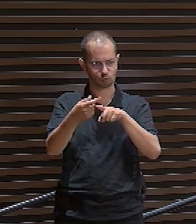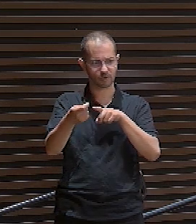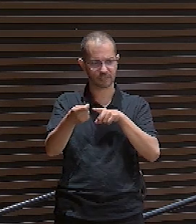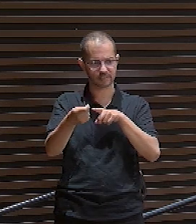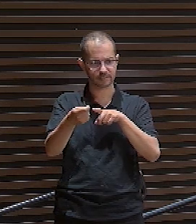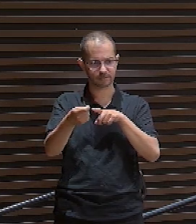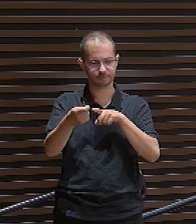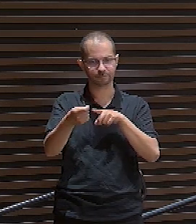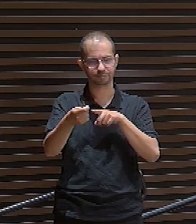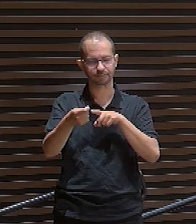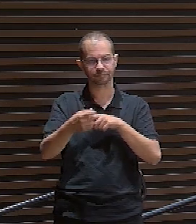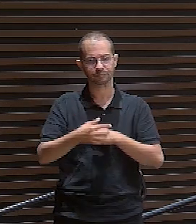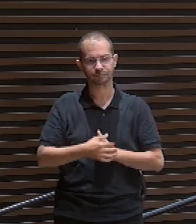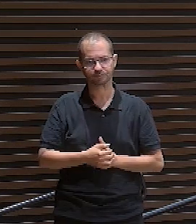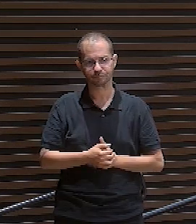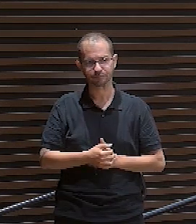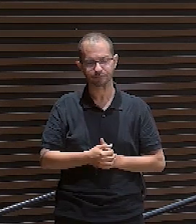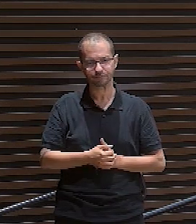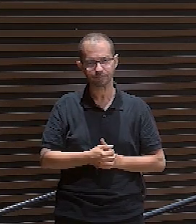Quando